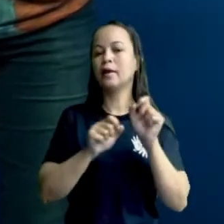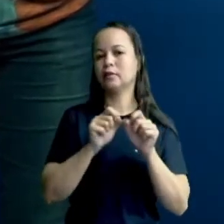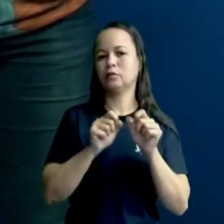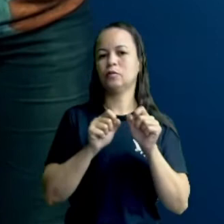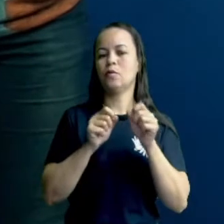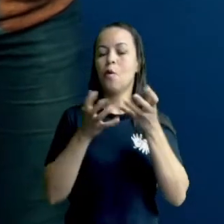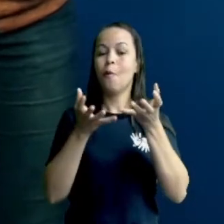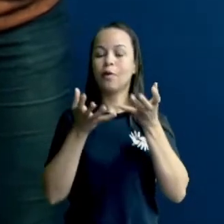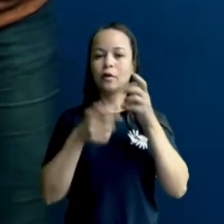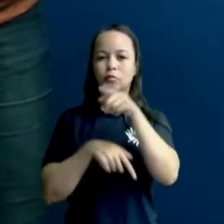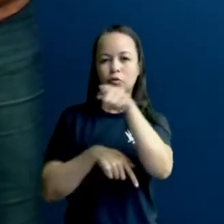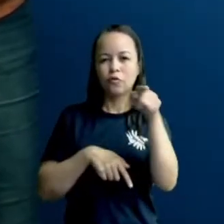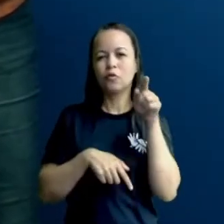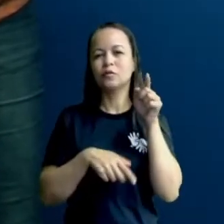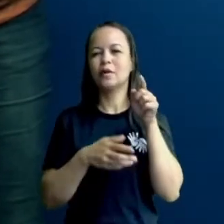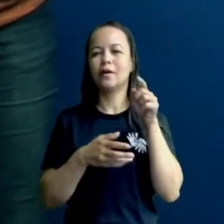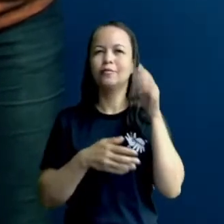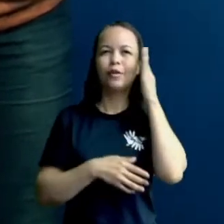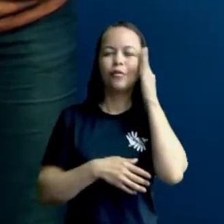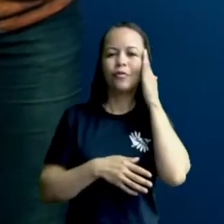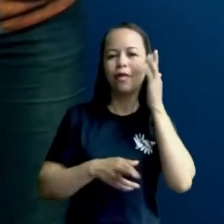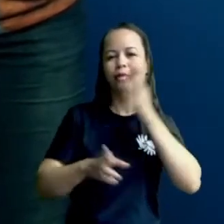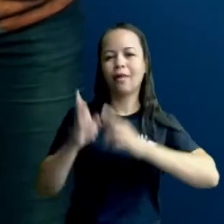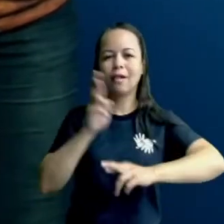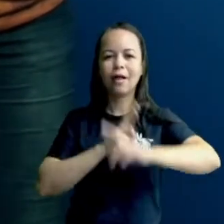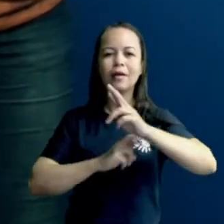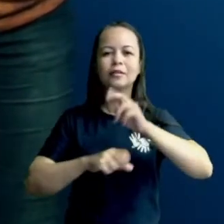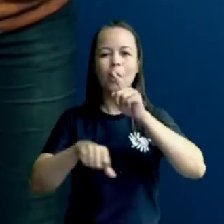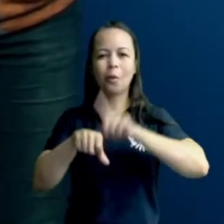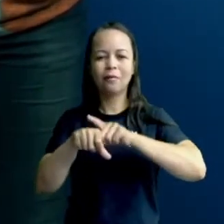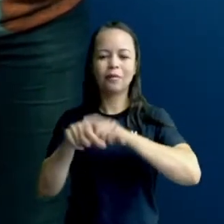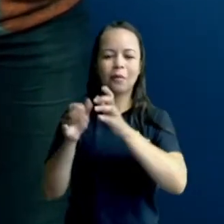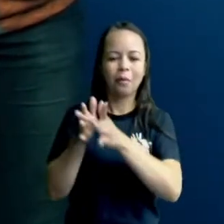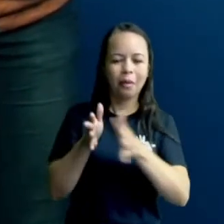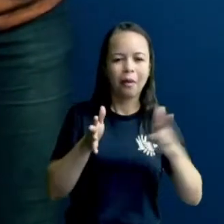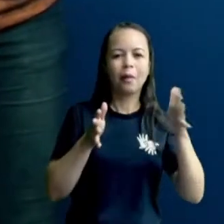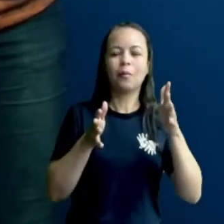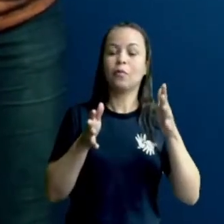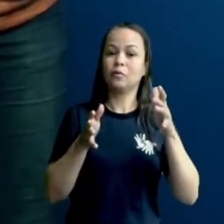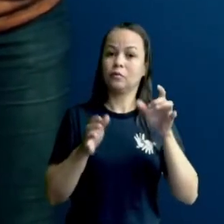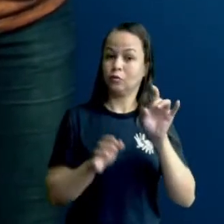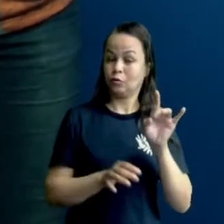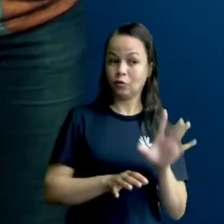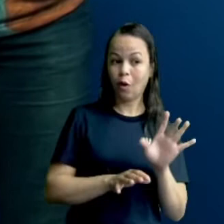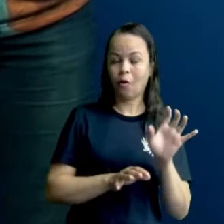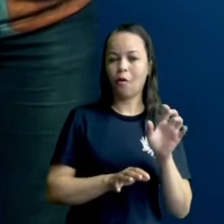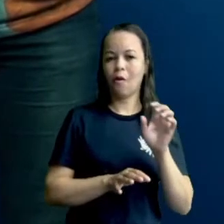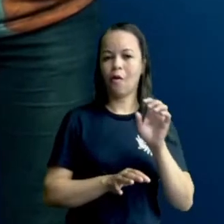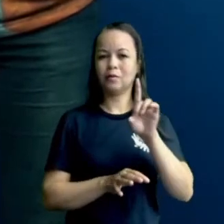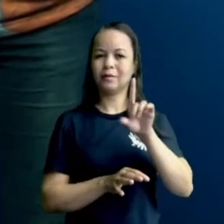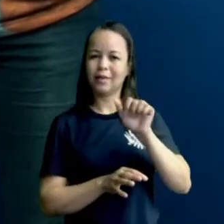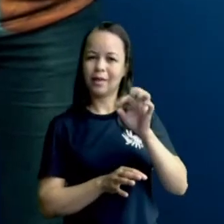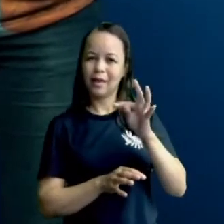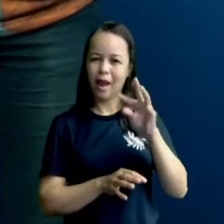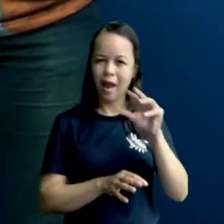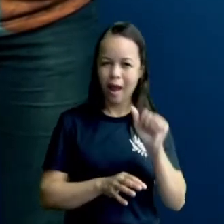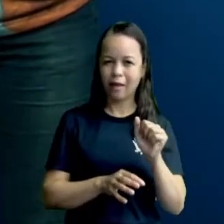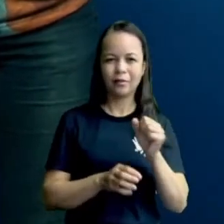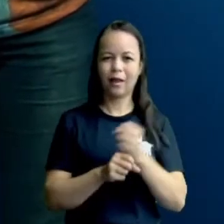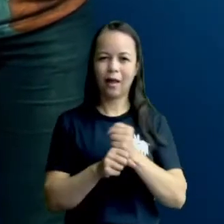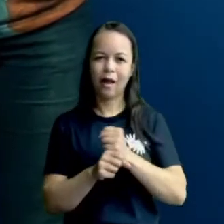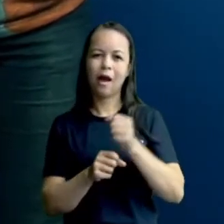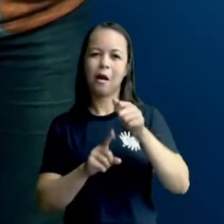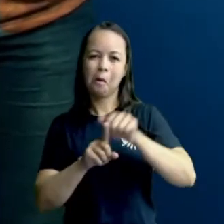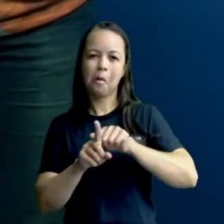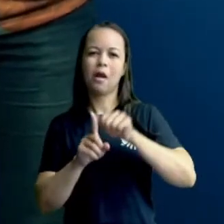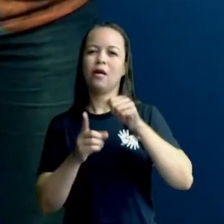a relação do tempo, né? Não só a questão de data, mas que a gente traga um contexto histórico. E aí hoje eu